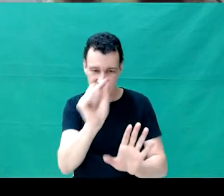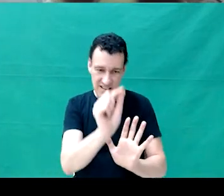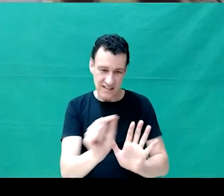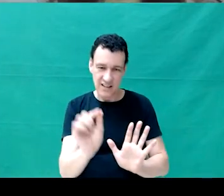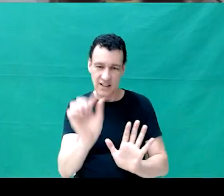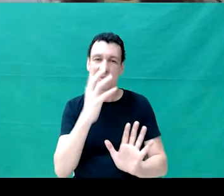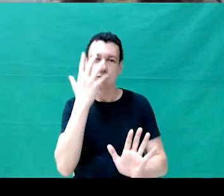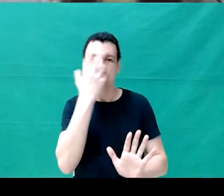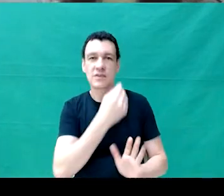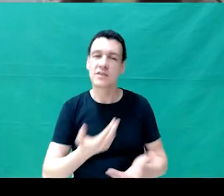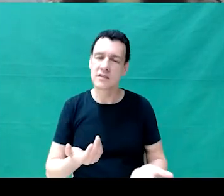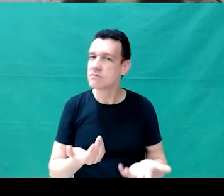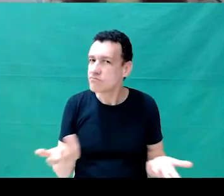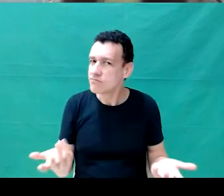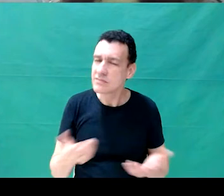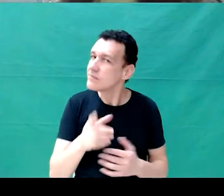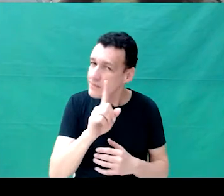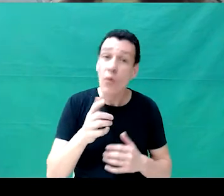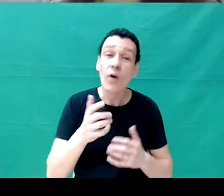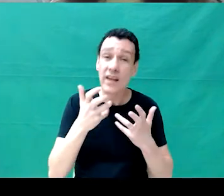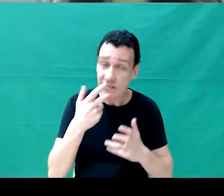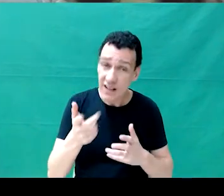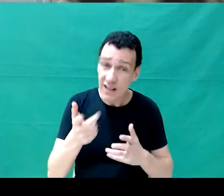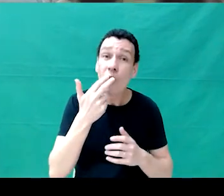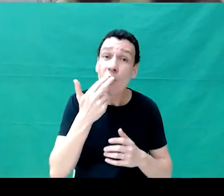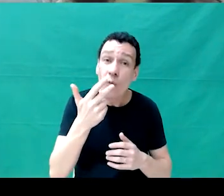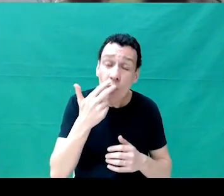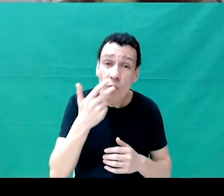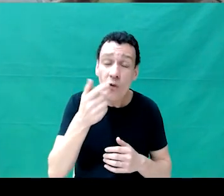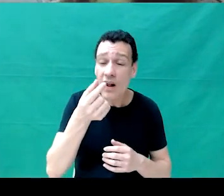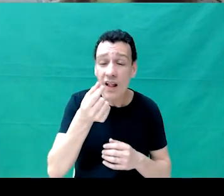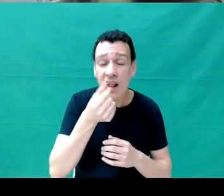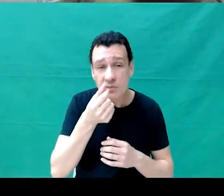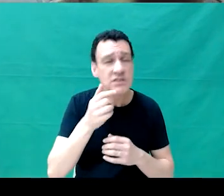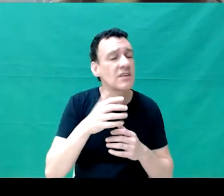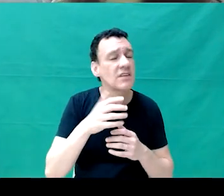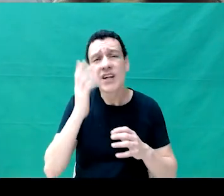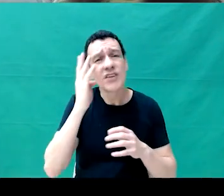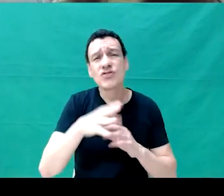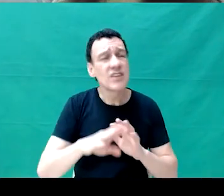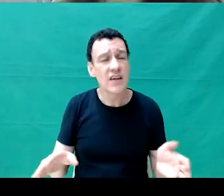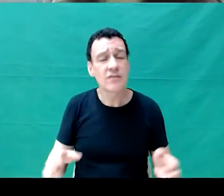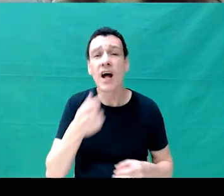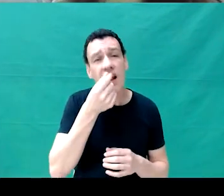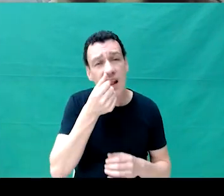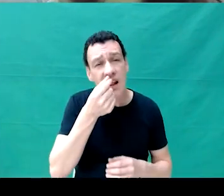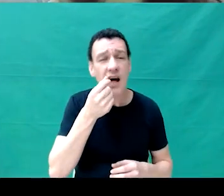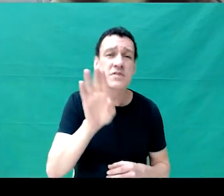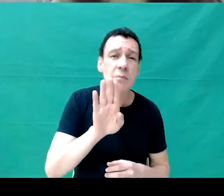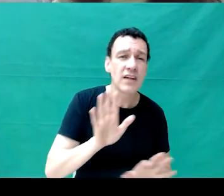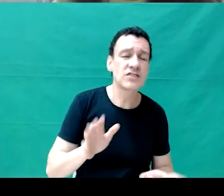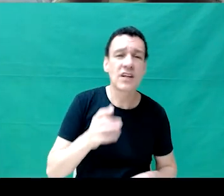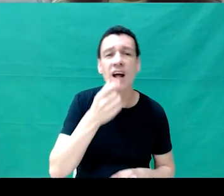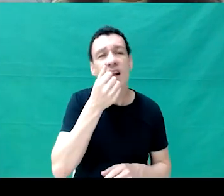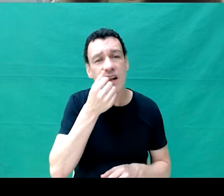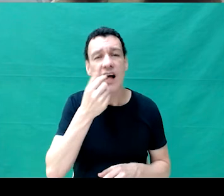cores. E se quer falar a cor do lápis, não fala cor de pele, fala rosa claro ou bege. Faz muito mais sentido e você identifica os lápis